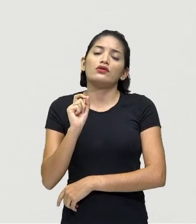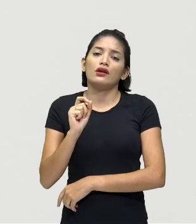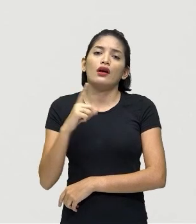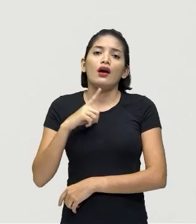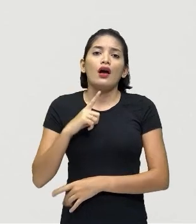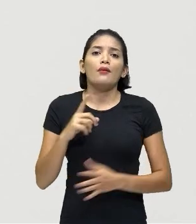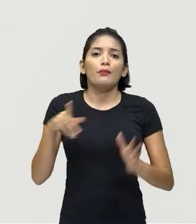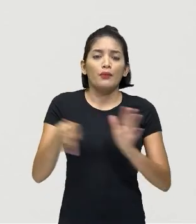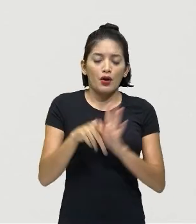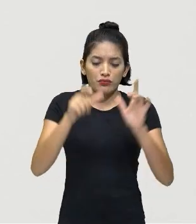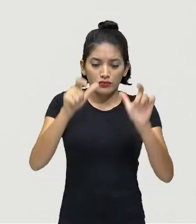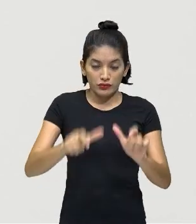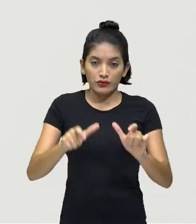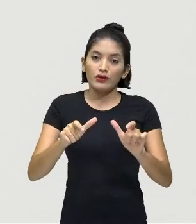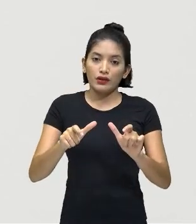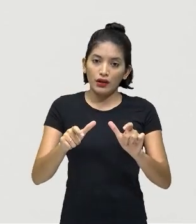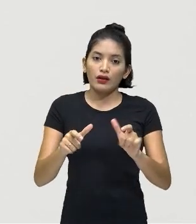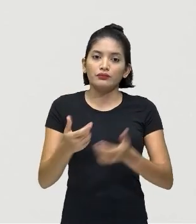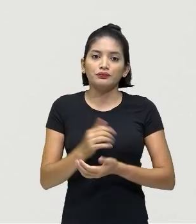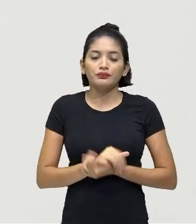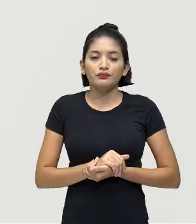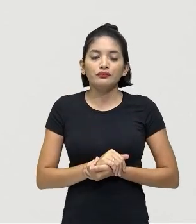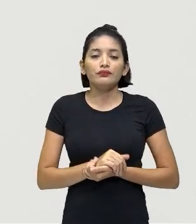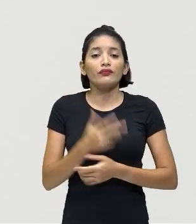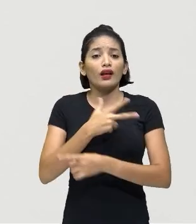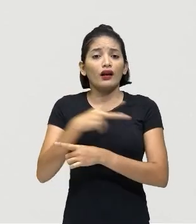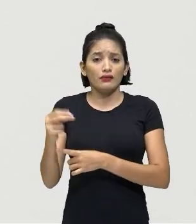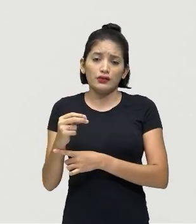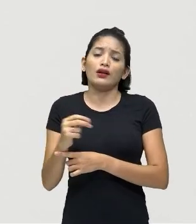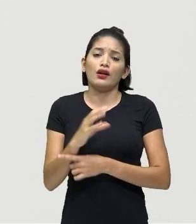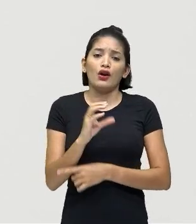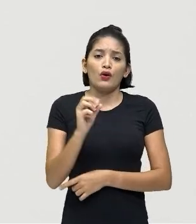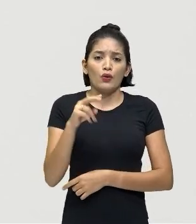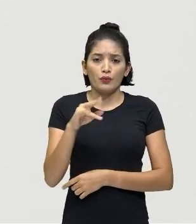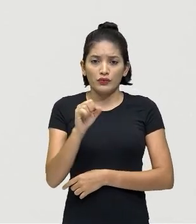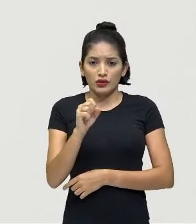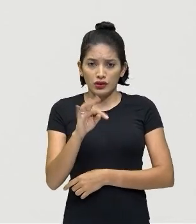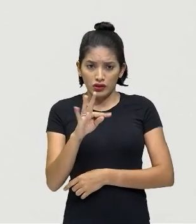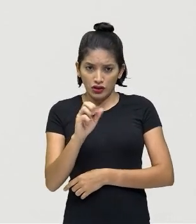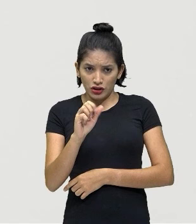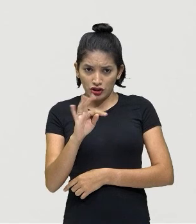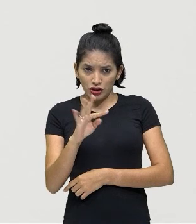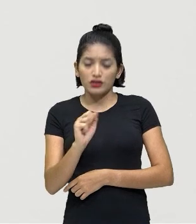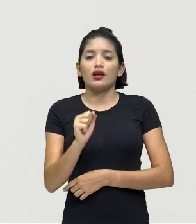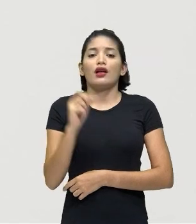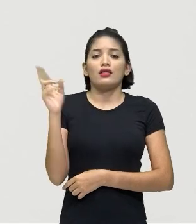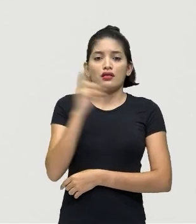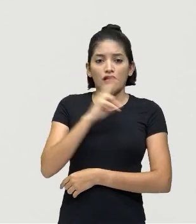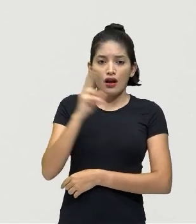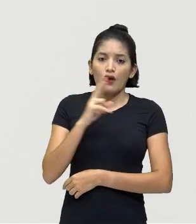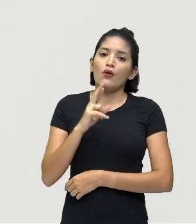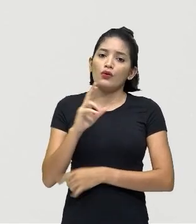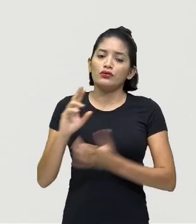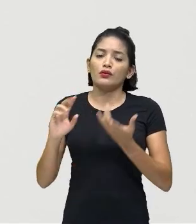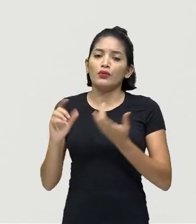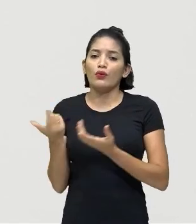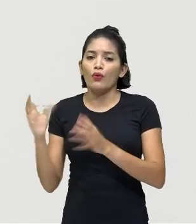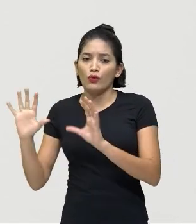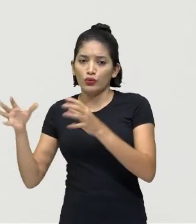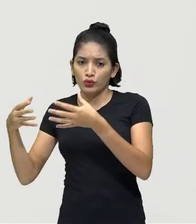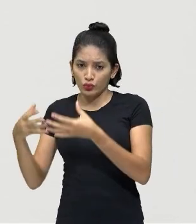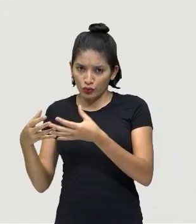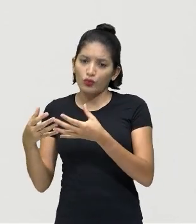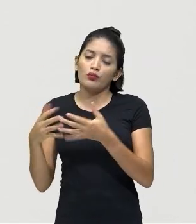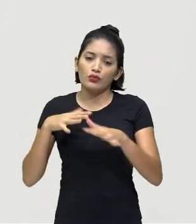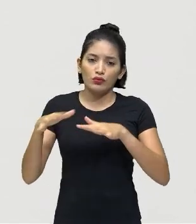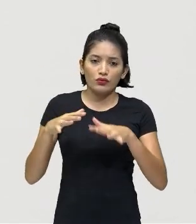outros territórios. A vitória dos comunistas na Rússia foi liderada por partidos oriundos de movimentos camponeses. Lembre-se que tanto os